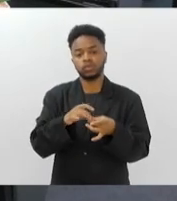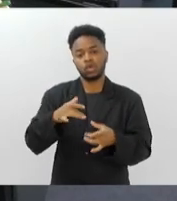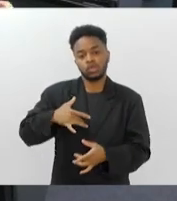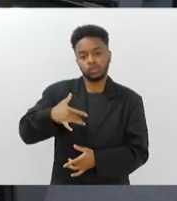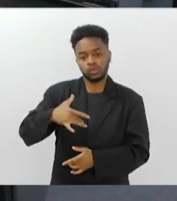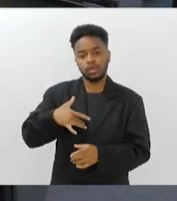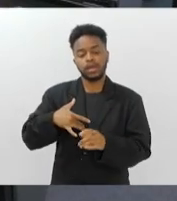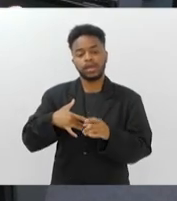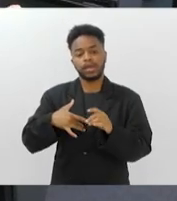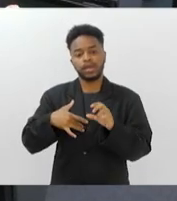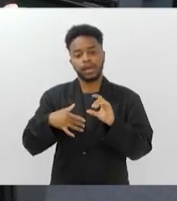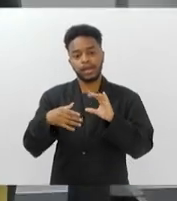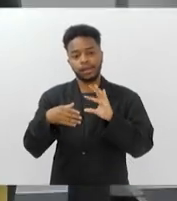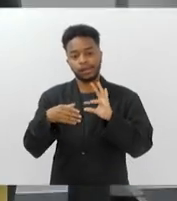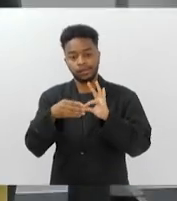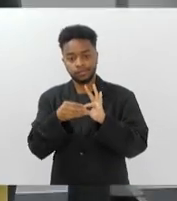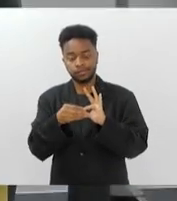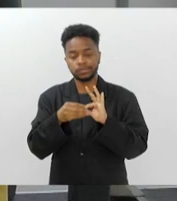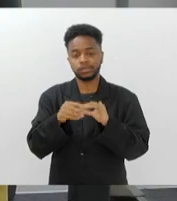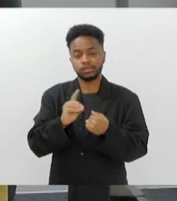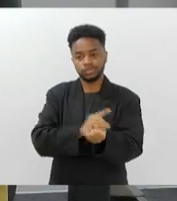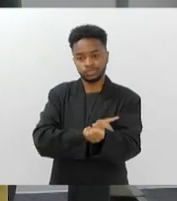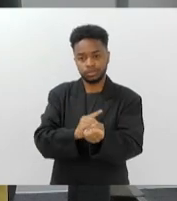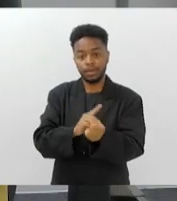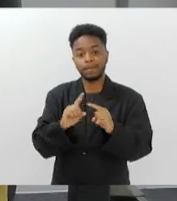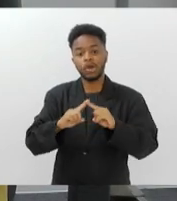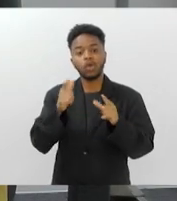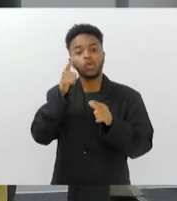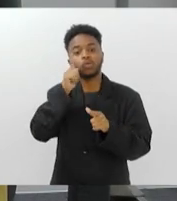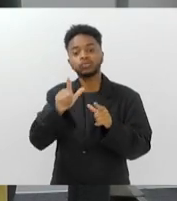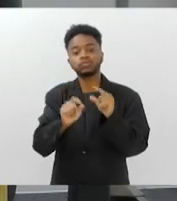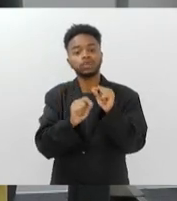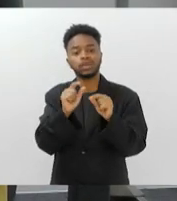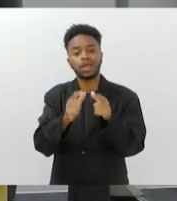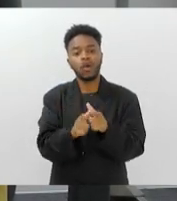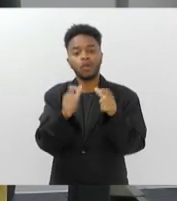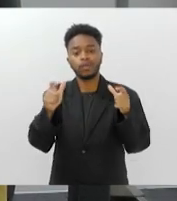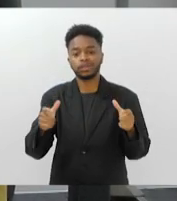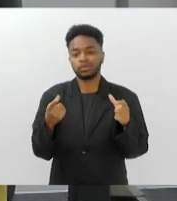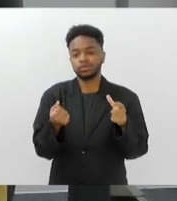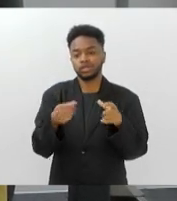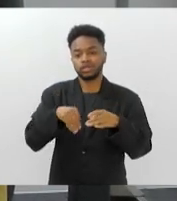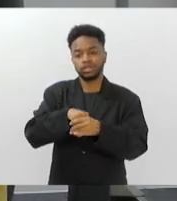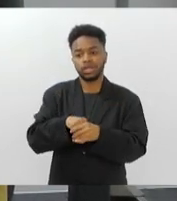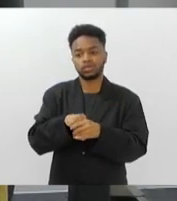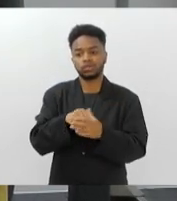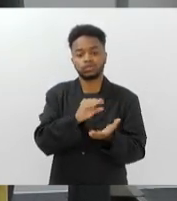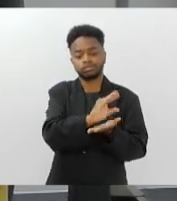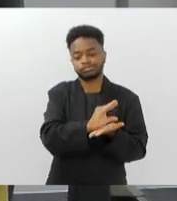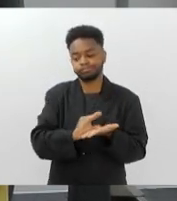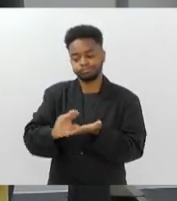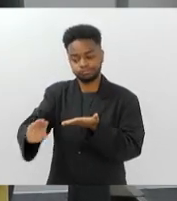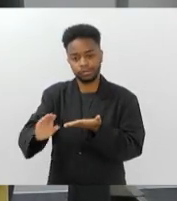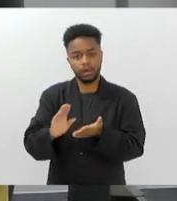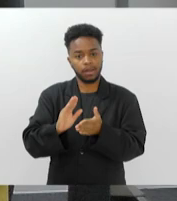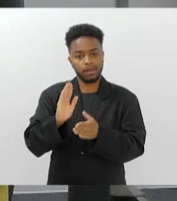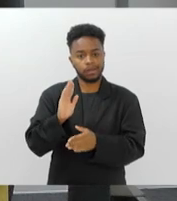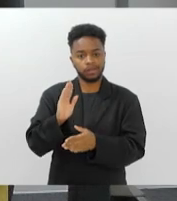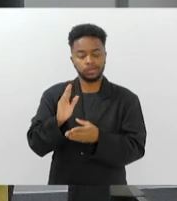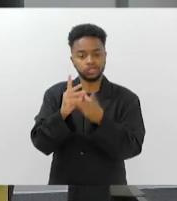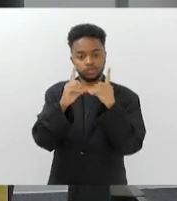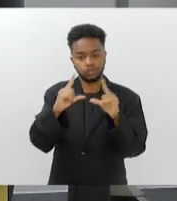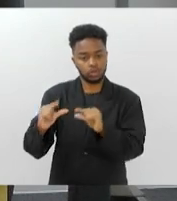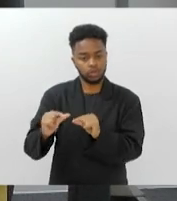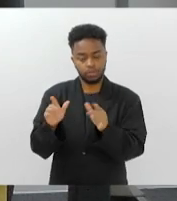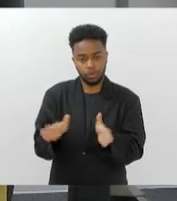como ampliar o percentual do recurso dentro do fundo Estadual de combate à pobreza né para as ações de